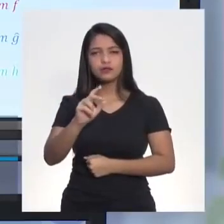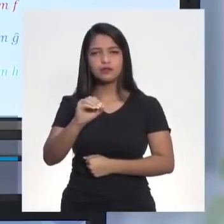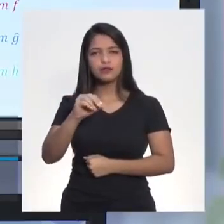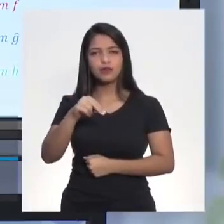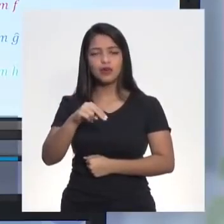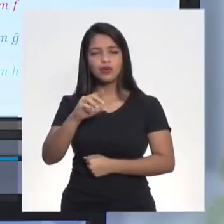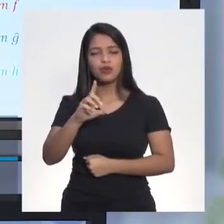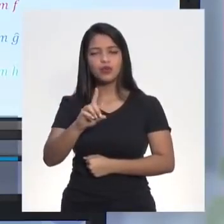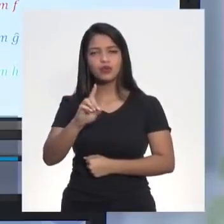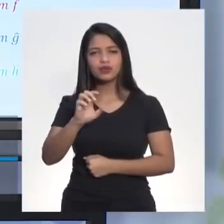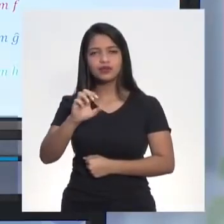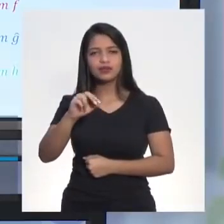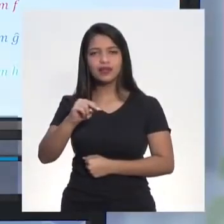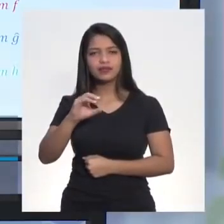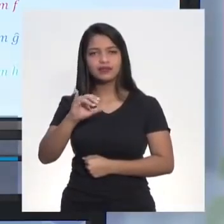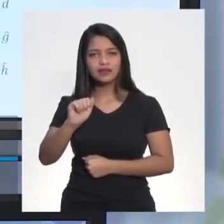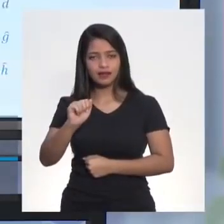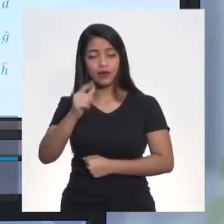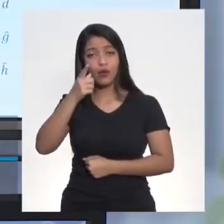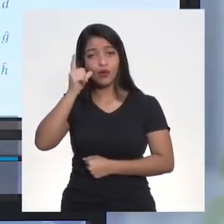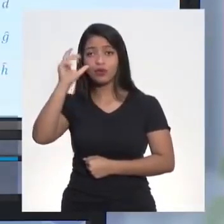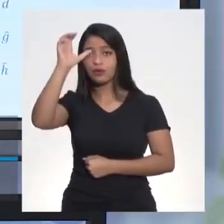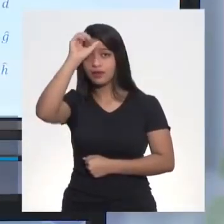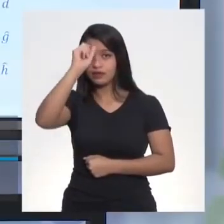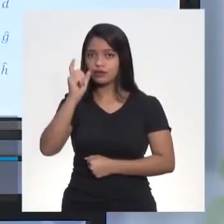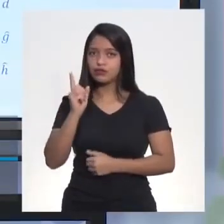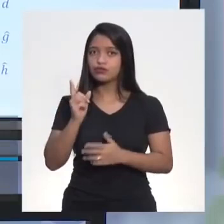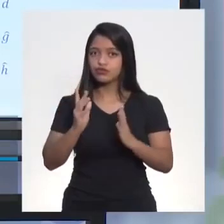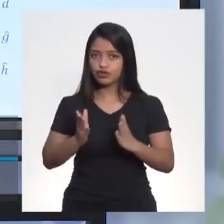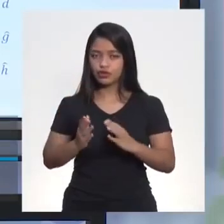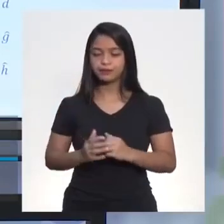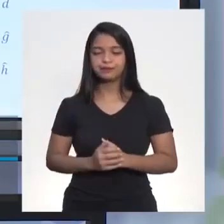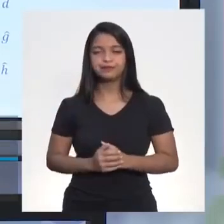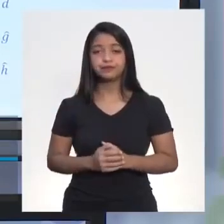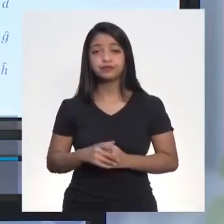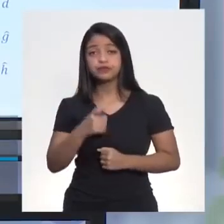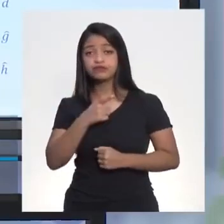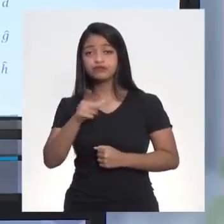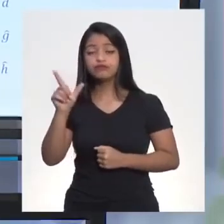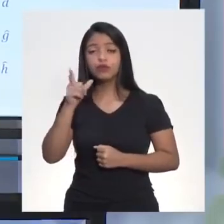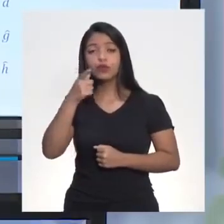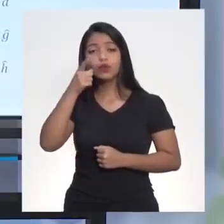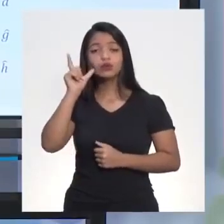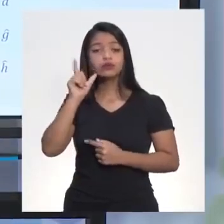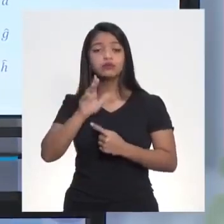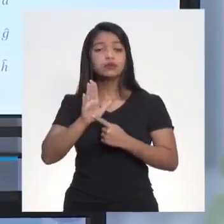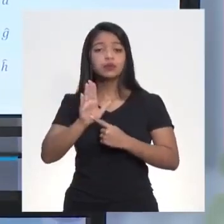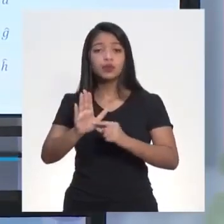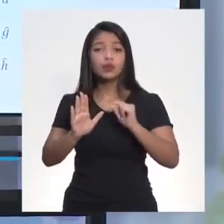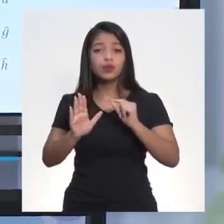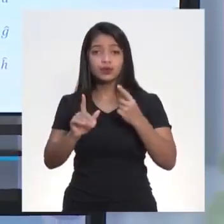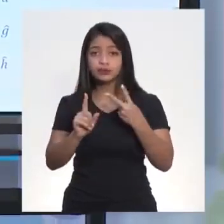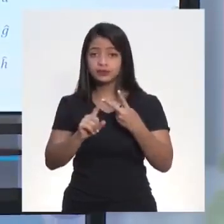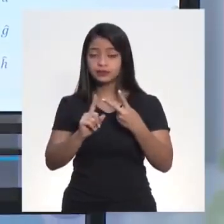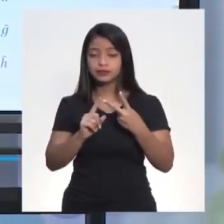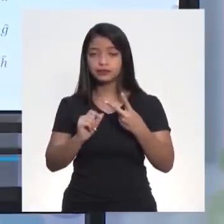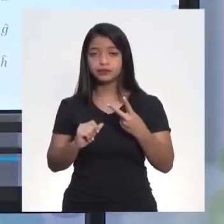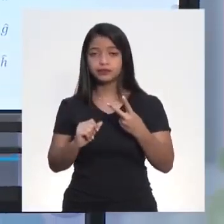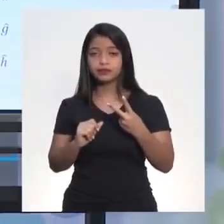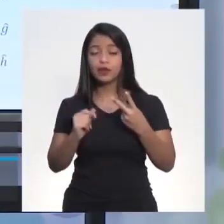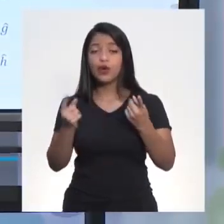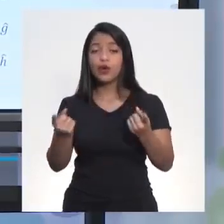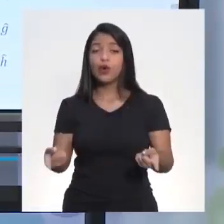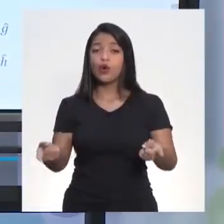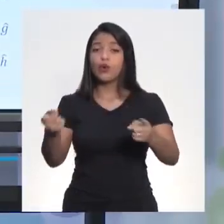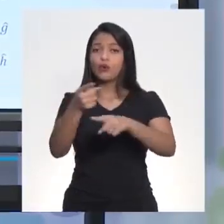essa é a correspondência que nós vimos ontem. A outra que nós apresentamos ontem para vocês é a questão o oposto